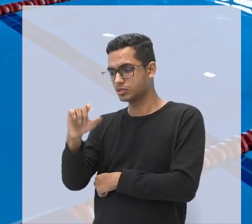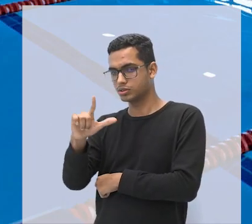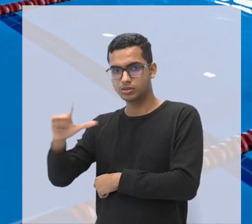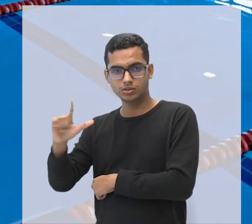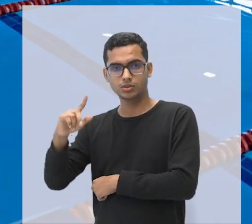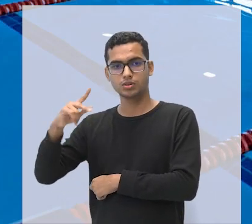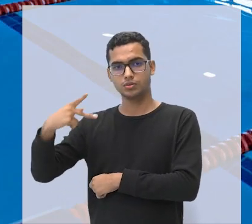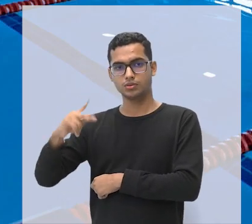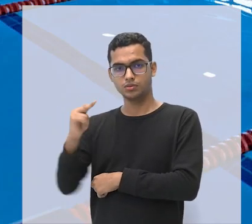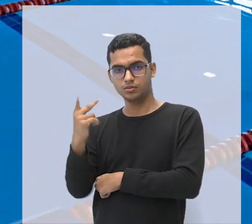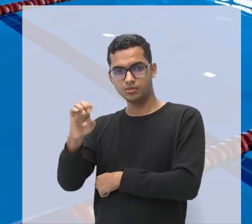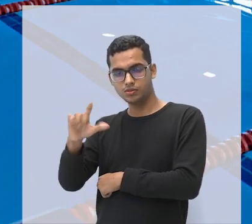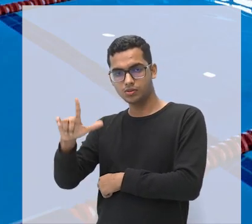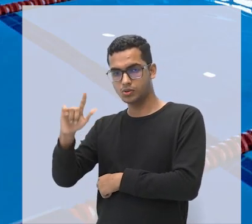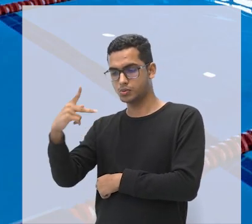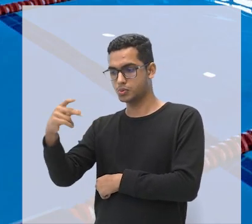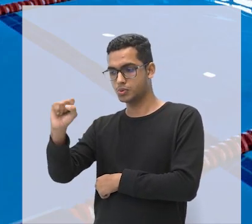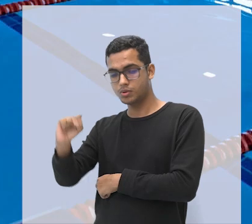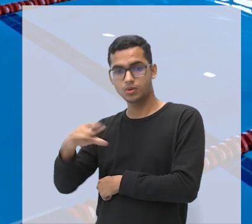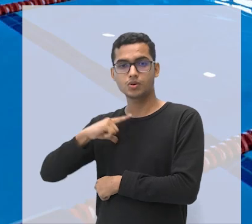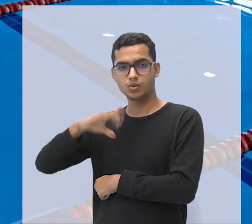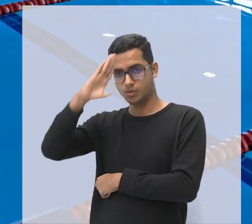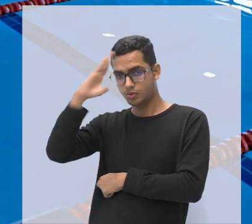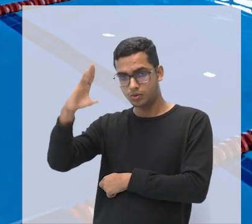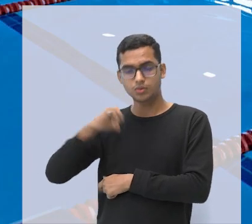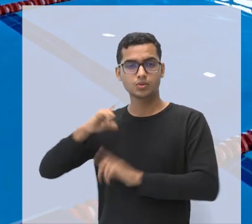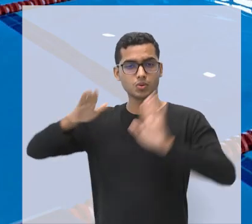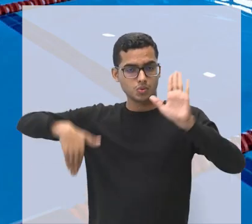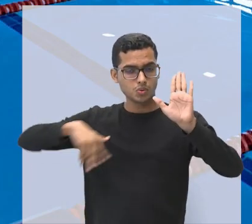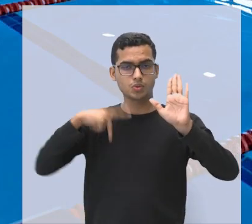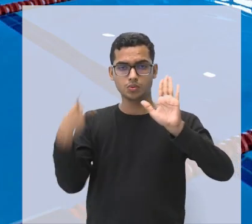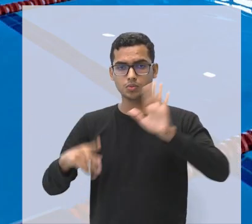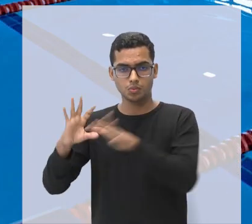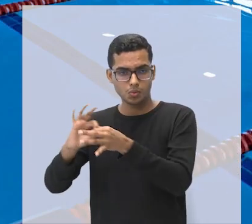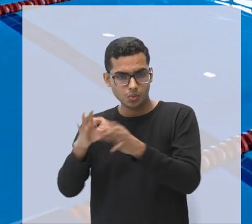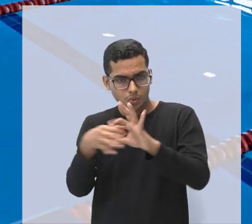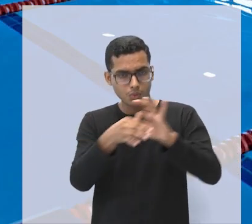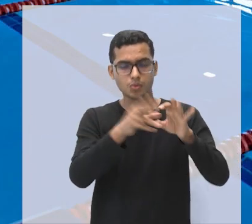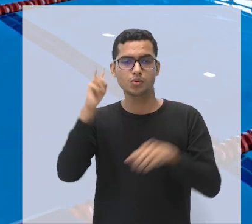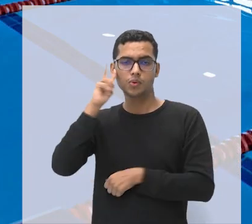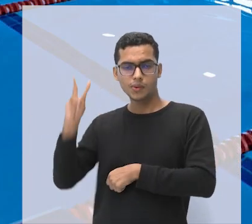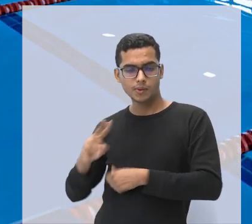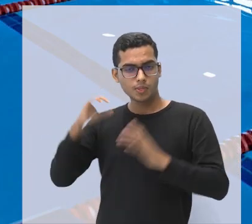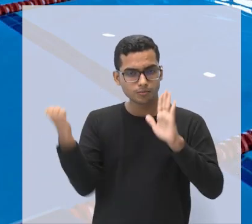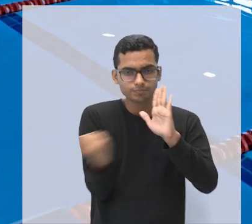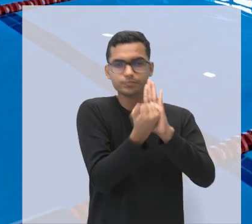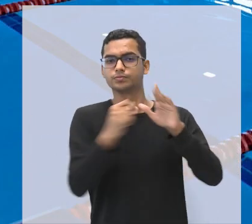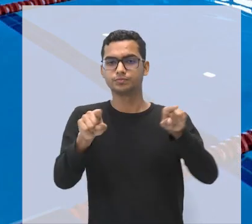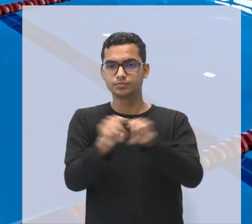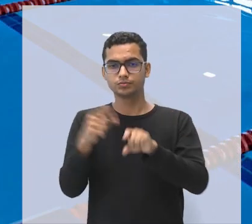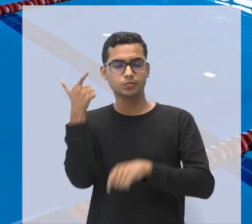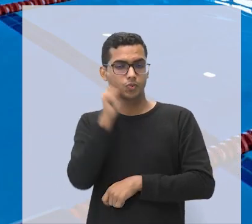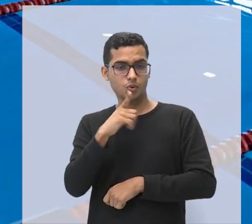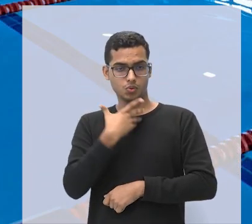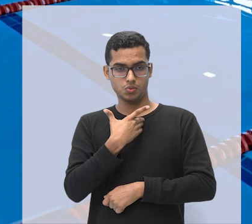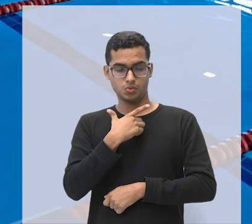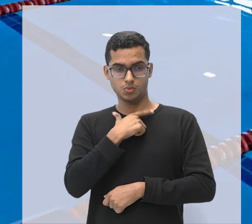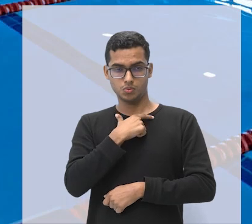o Michael Phelps. Ele é o maior atleta olímpico da história. Phelps colocou no seu